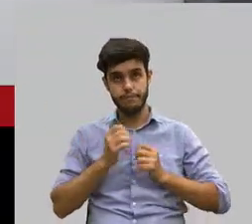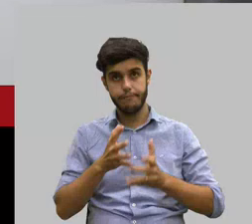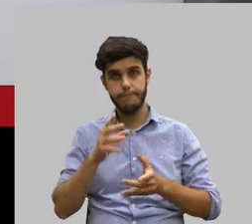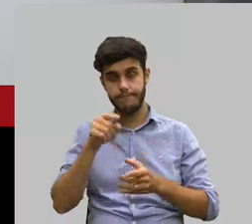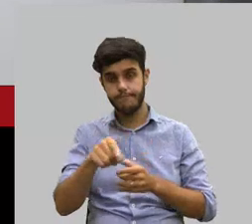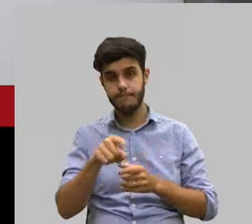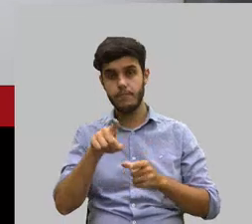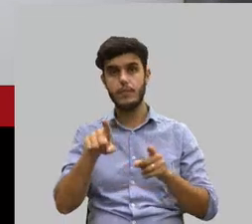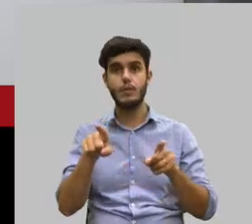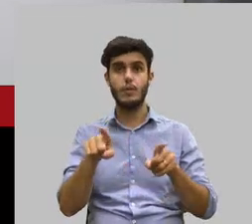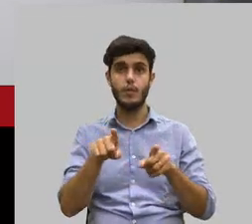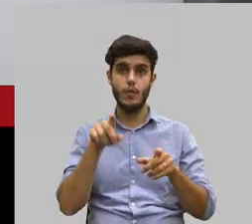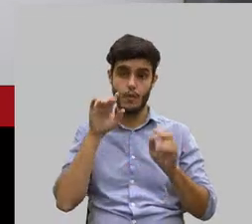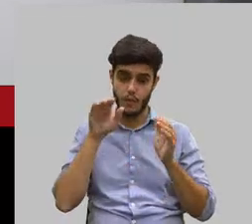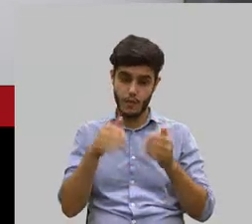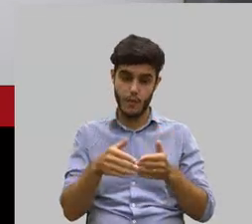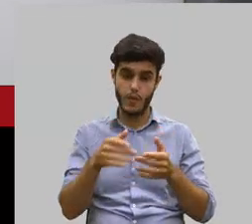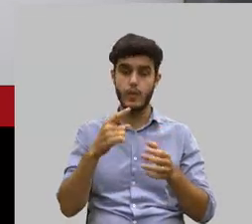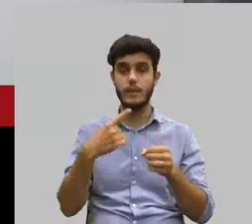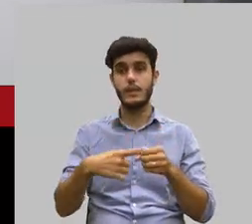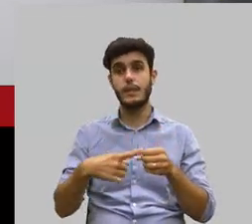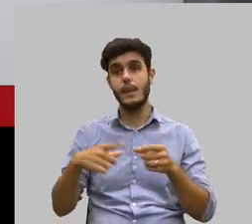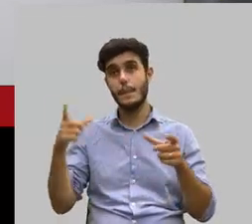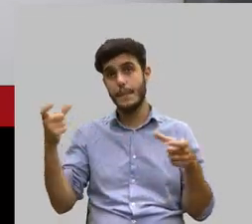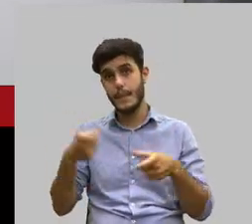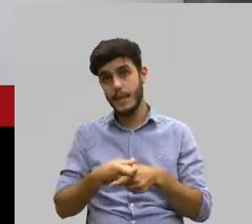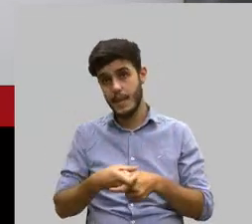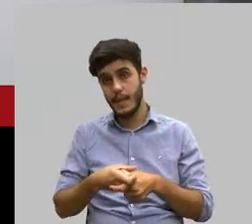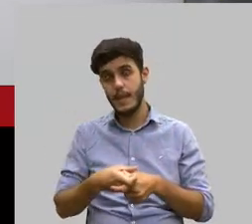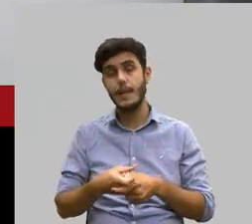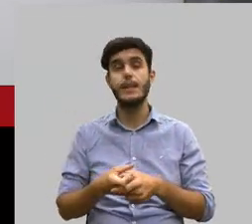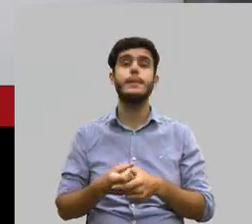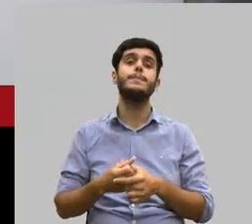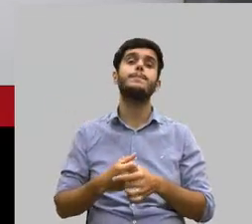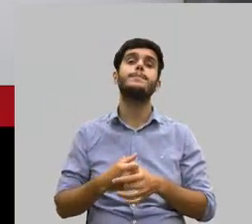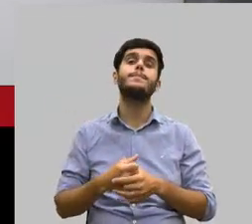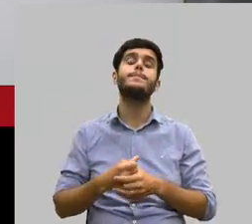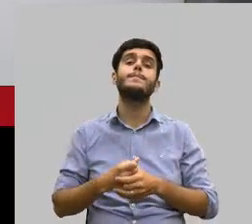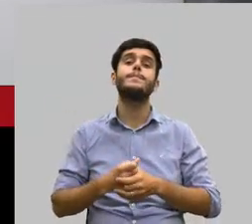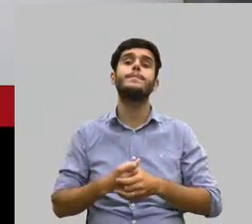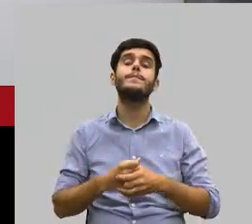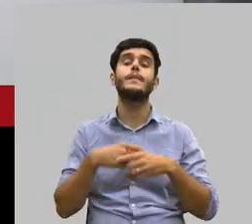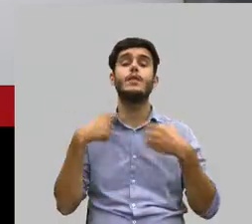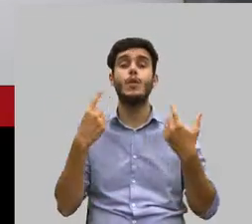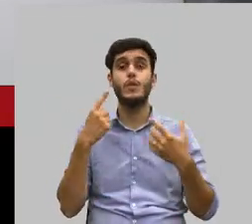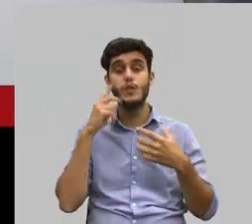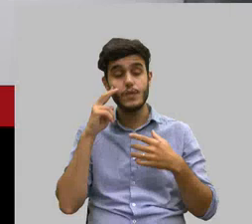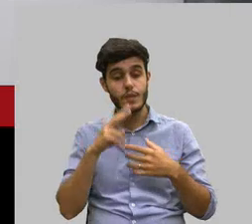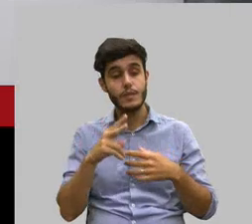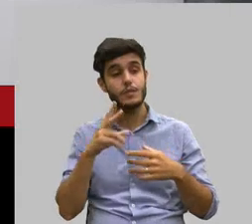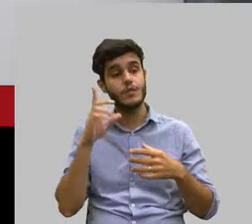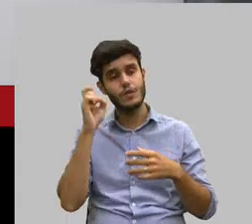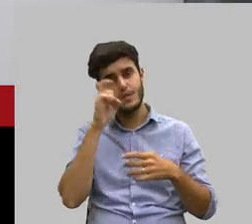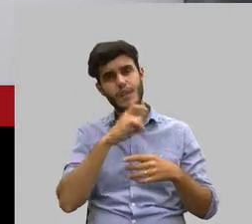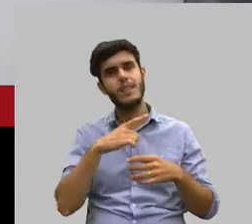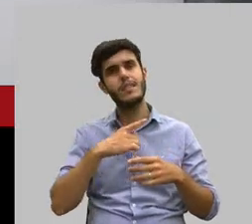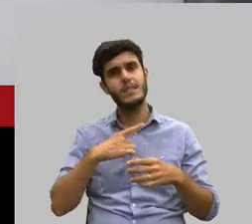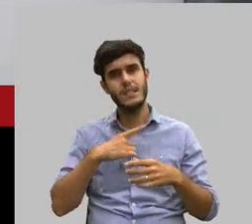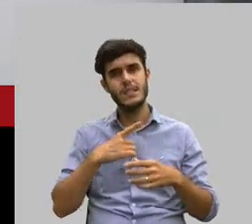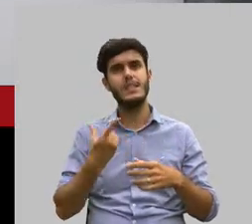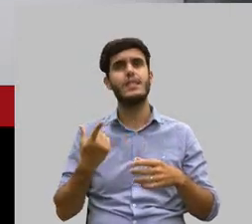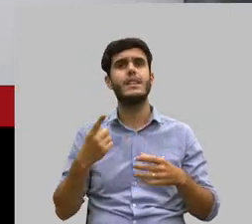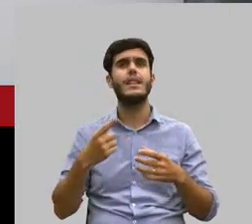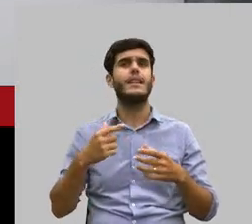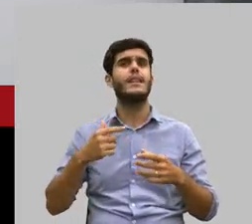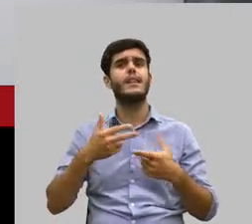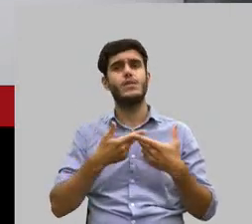focada em cidades pequenas muitas vezes e a gente vê como dificuldade mesmo a gente gente ter as ações